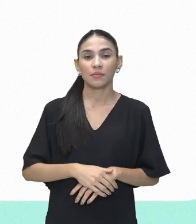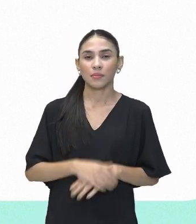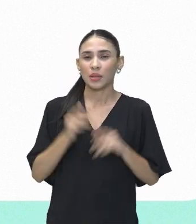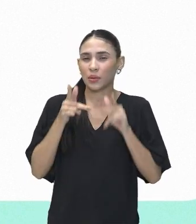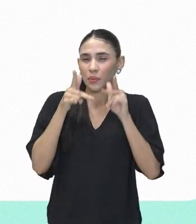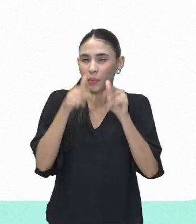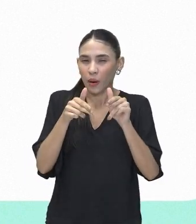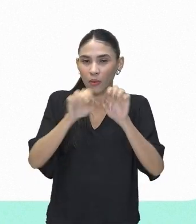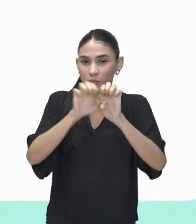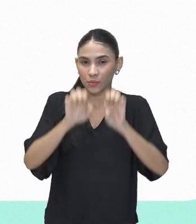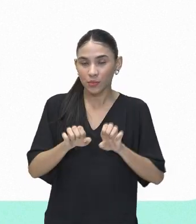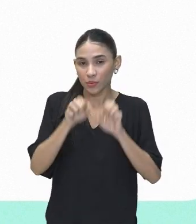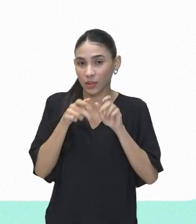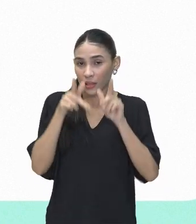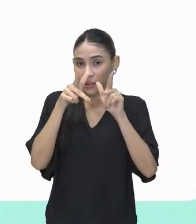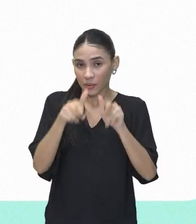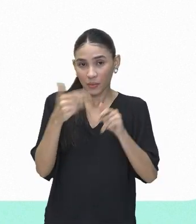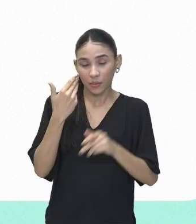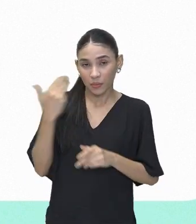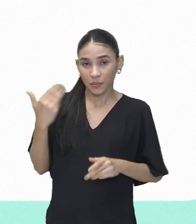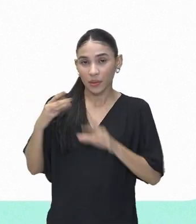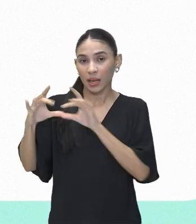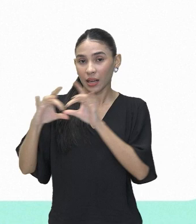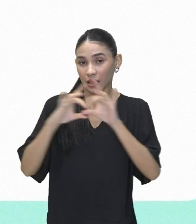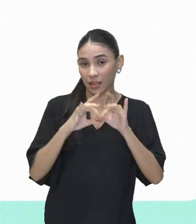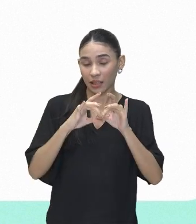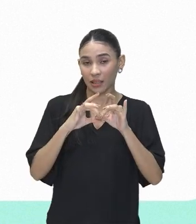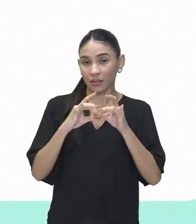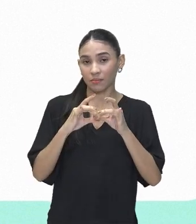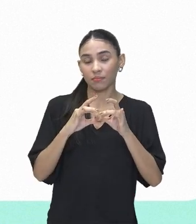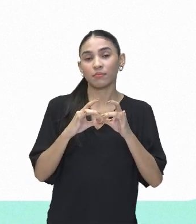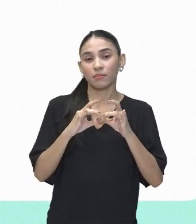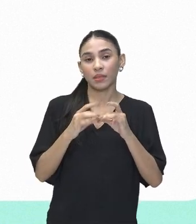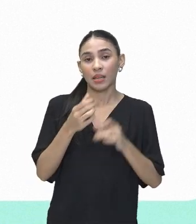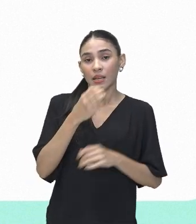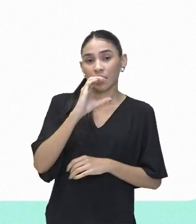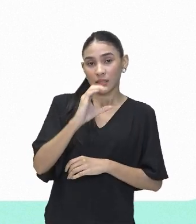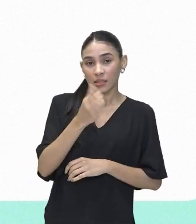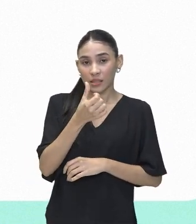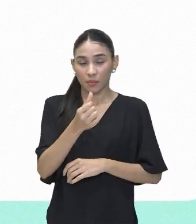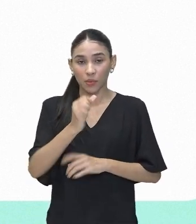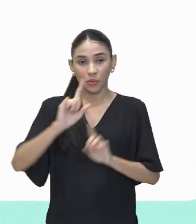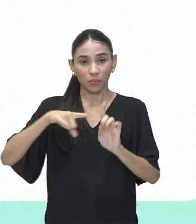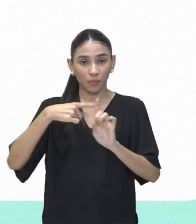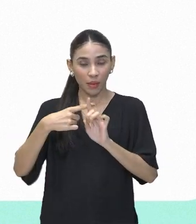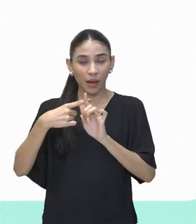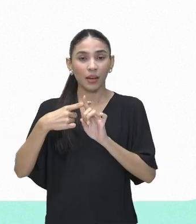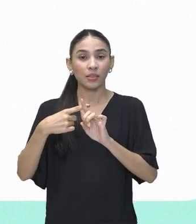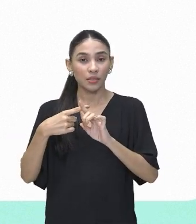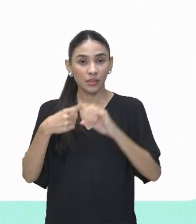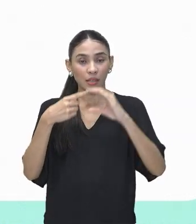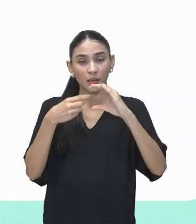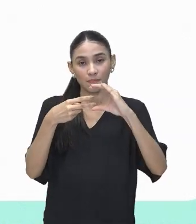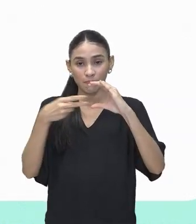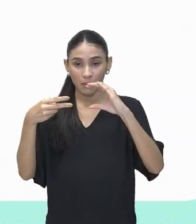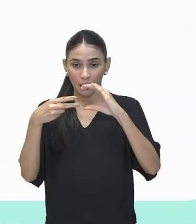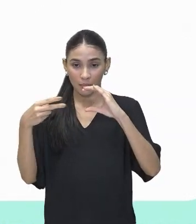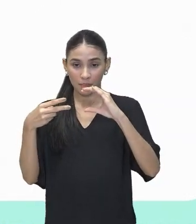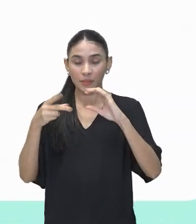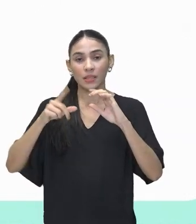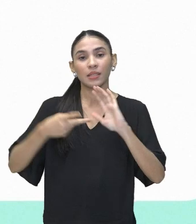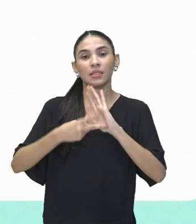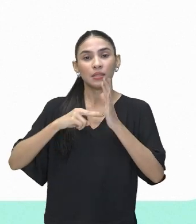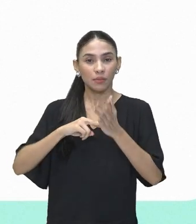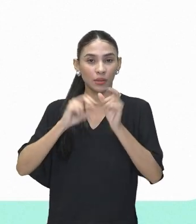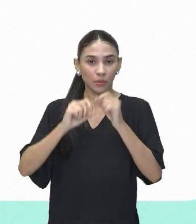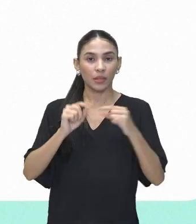se a estrutura, se a cadeia carbônica for desse jeito, 6 carbonos e 3 ligações duplas alternadas, quer dizer que é